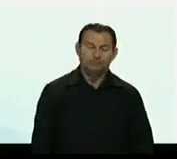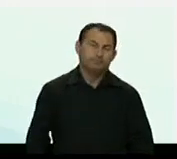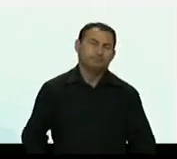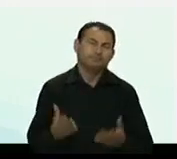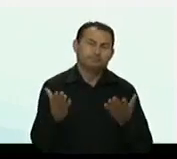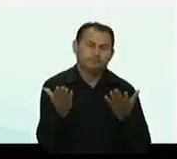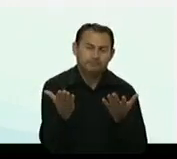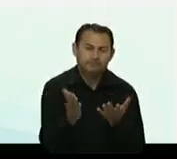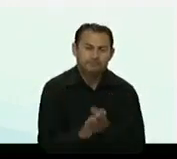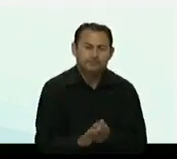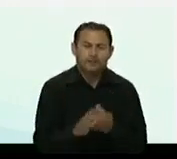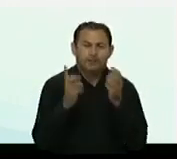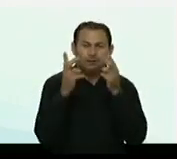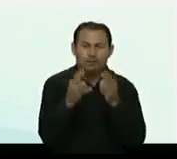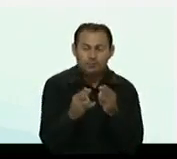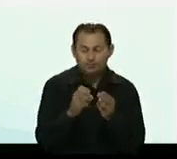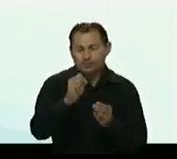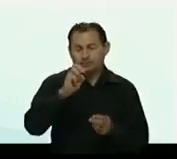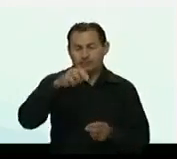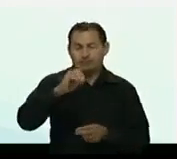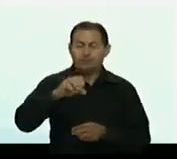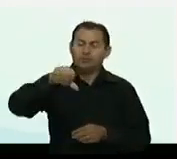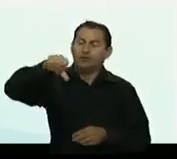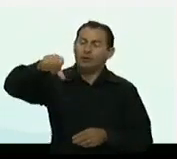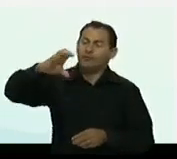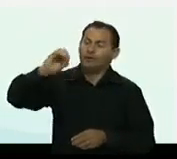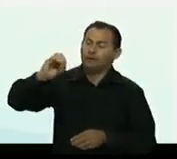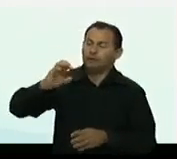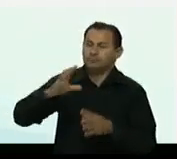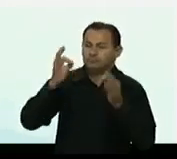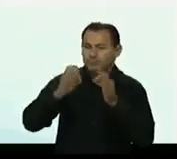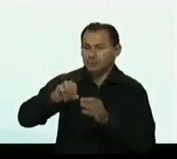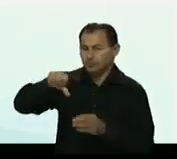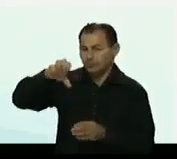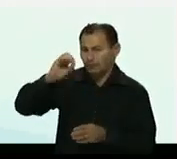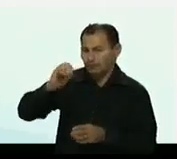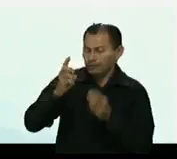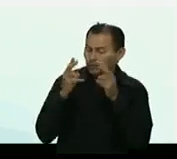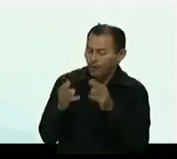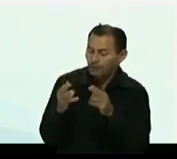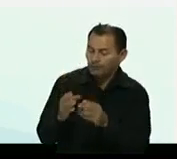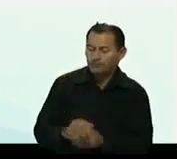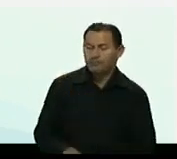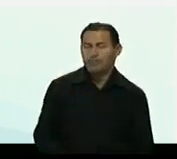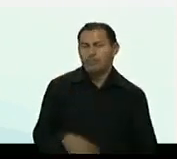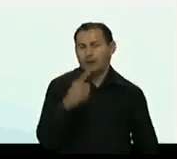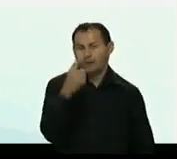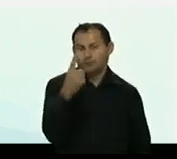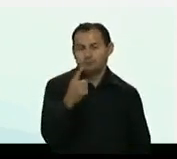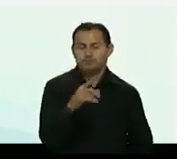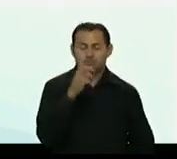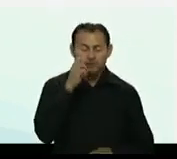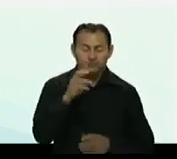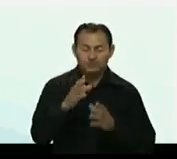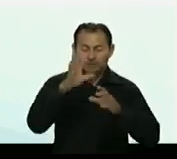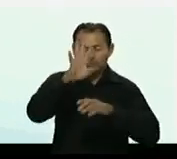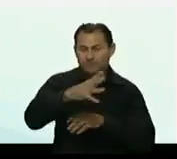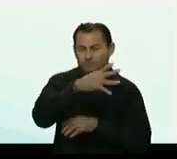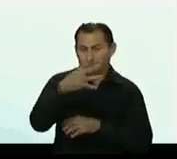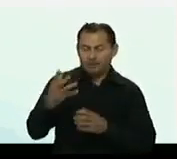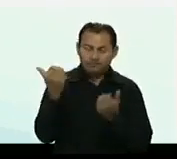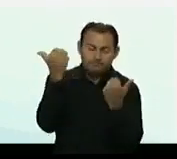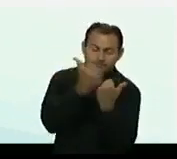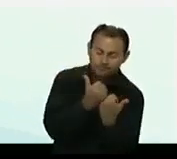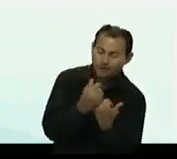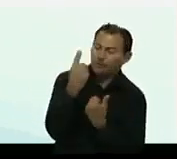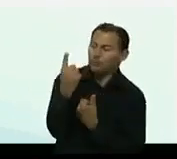ele é igual ao seno de 90. Seno de 90 é igual a 1, como a gente viu lá na tabela. Então,